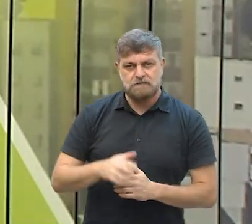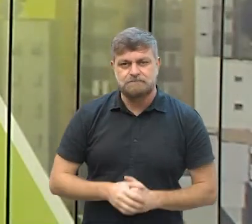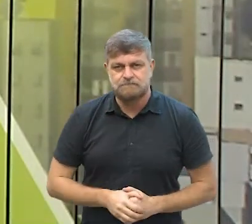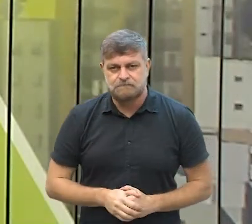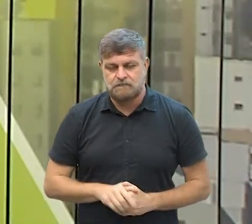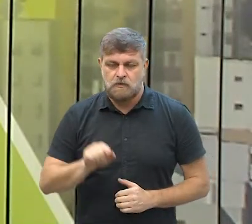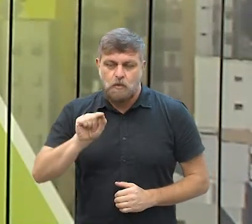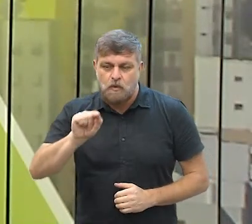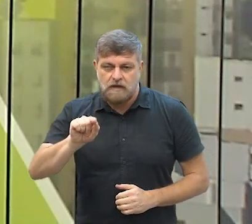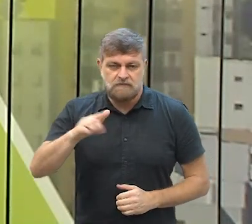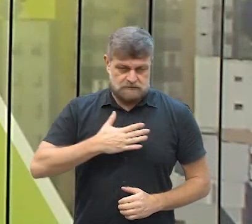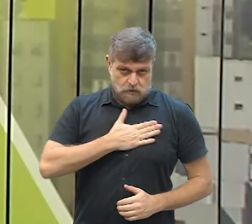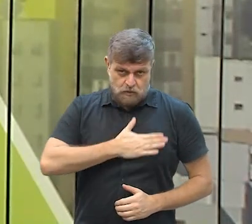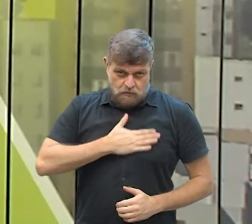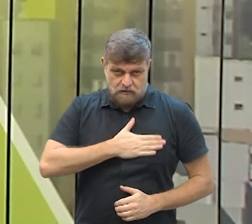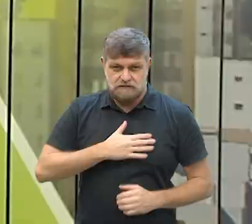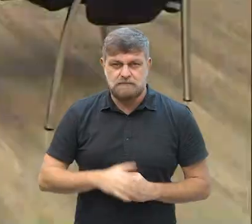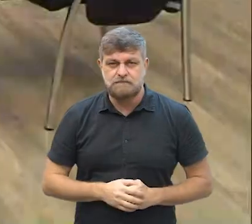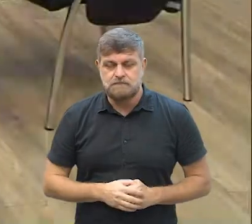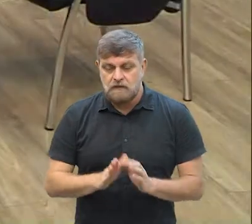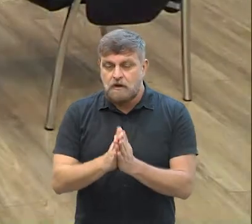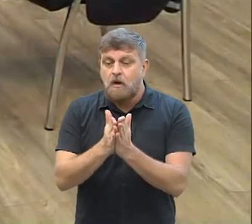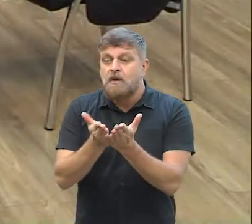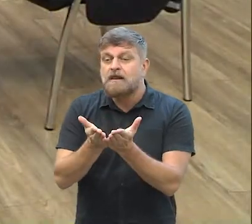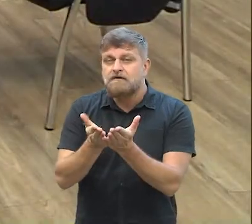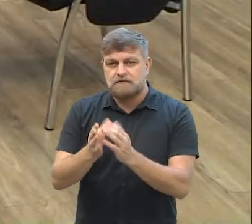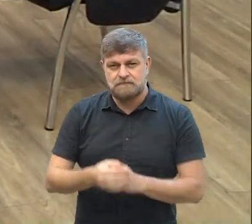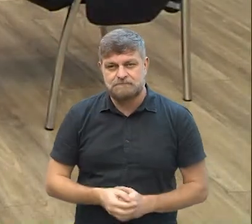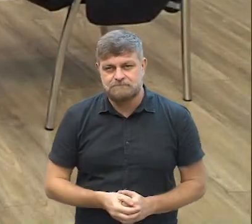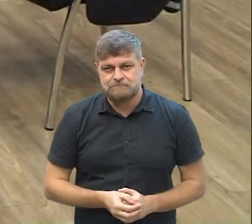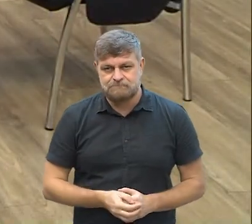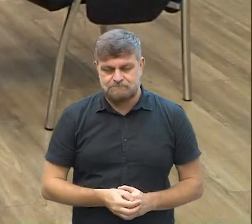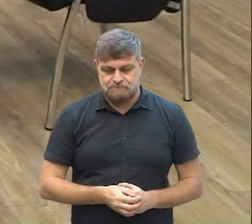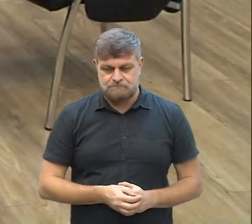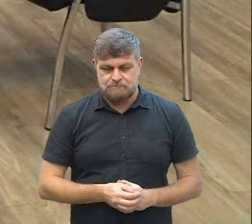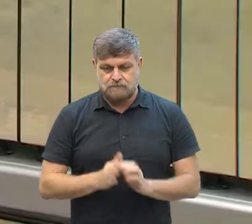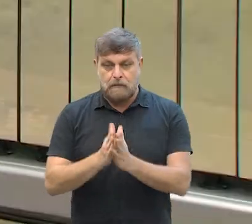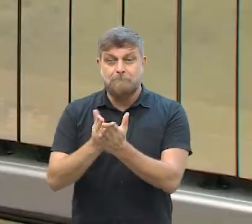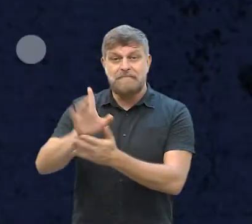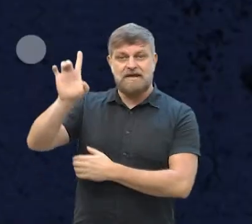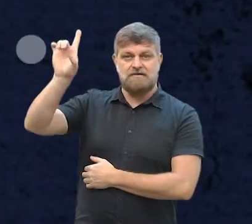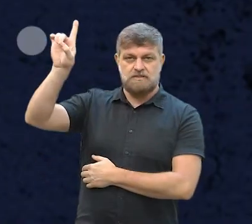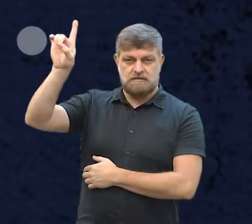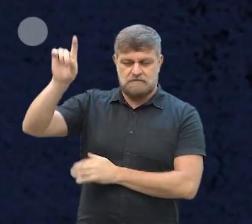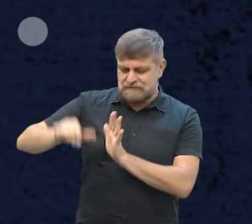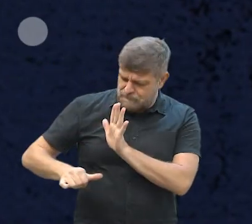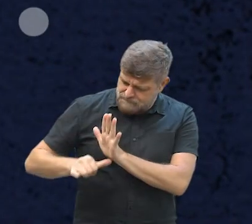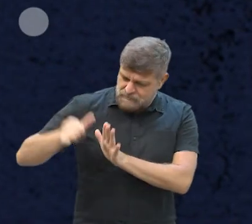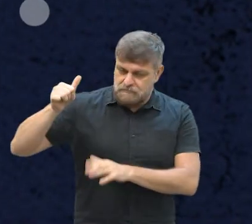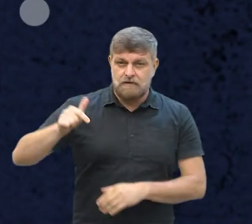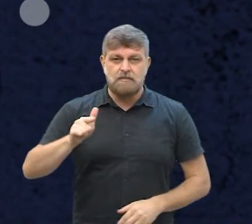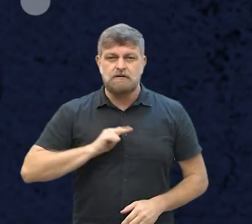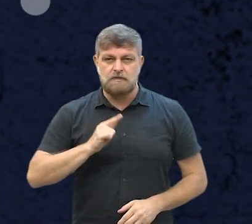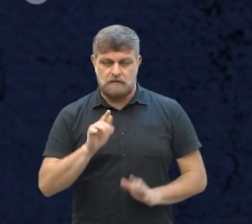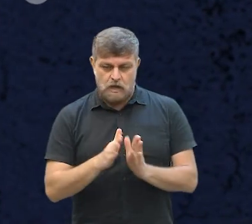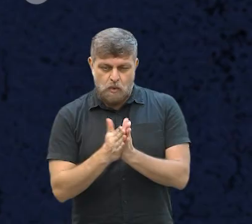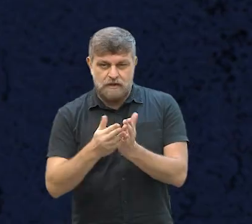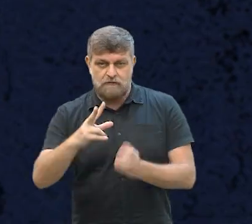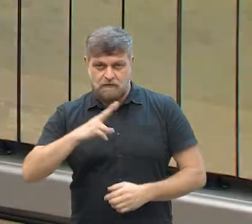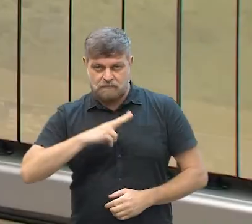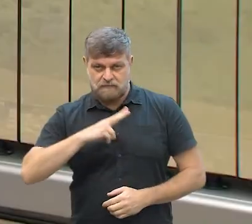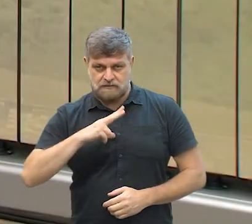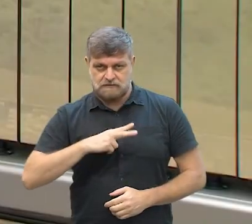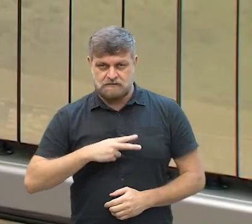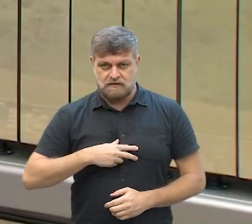responde o que você gosta mais. Seu livro preferido? A Bíblia, né, em primeiro lugar, mas eu tenho um livro